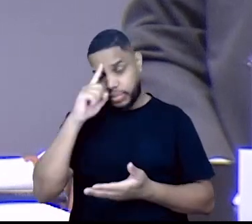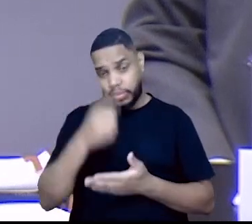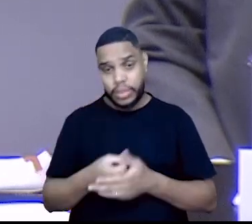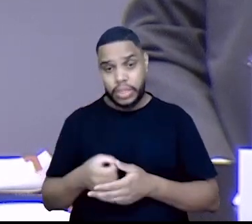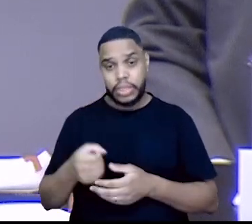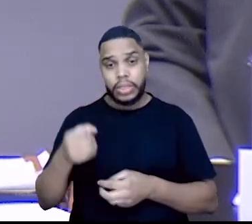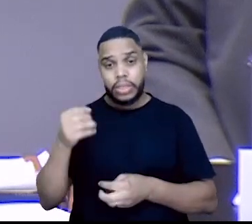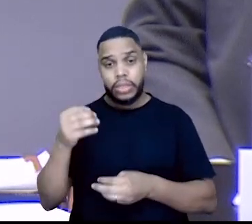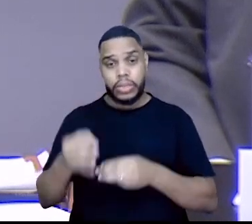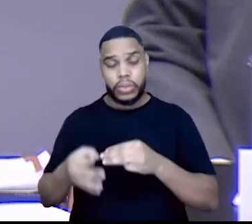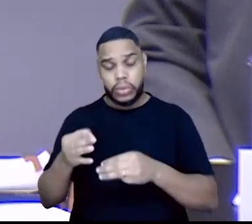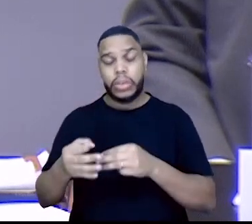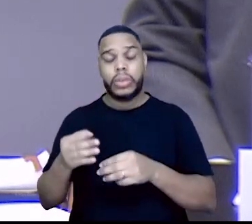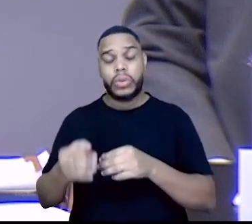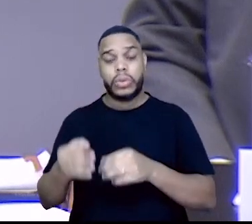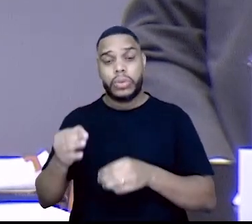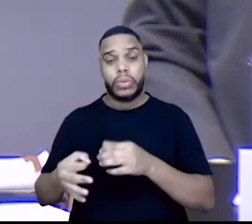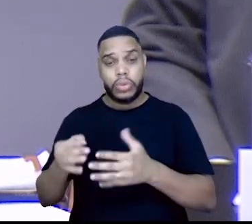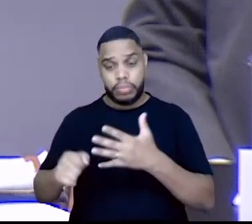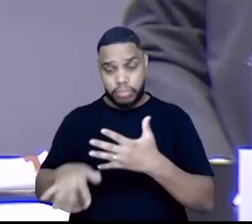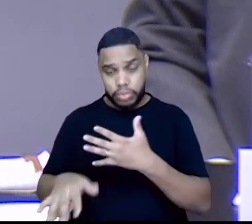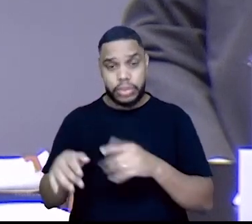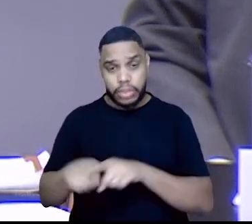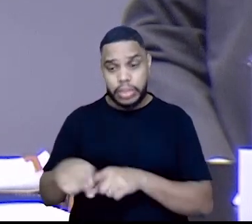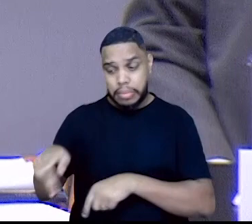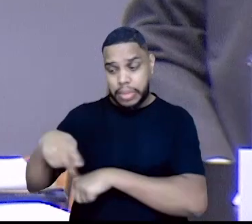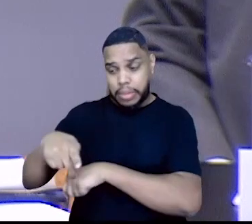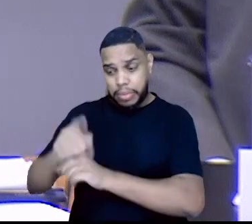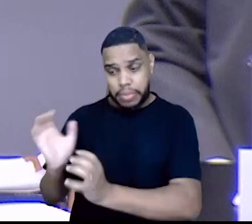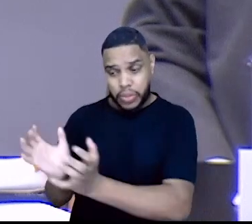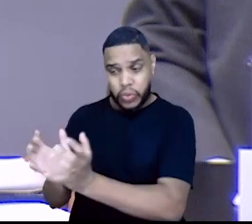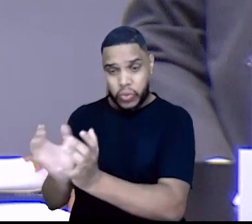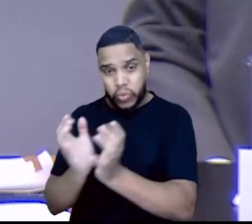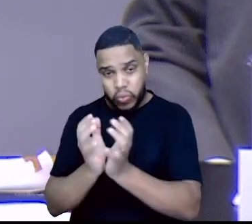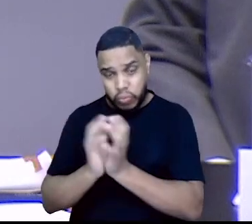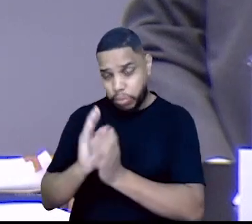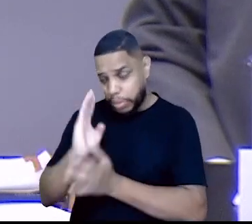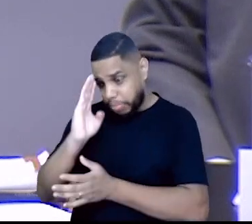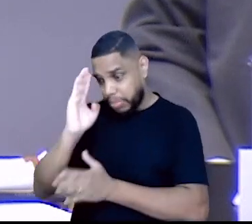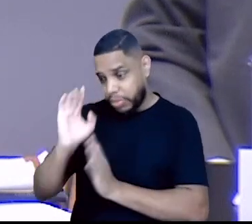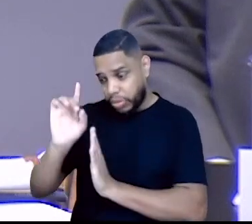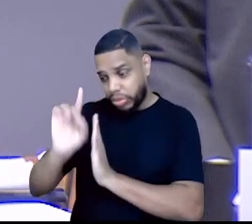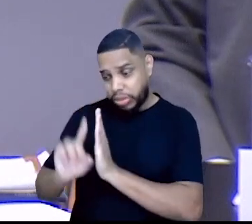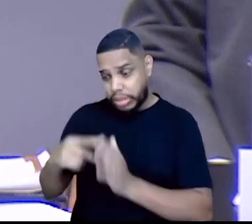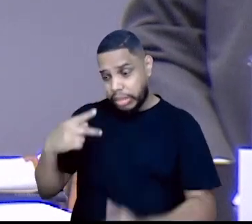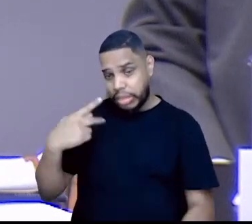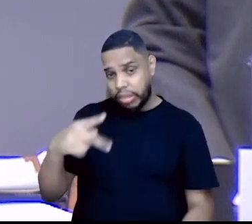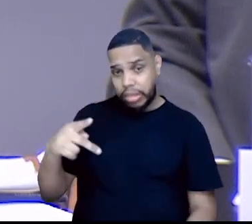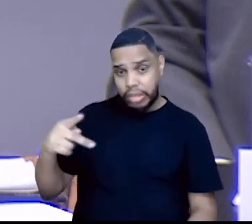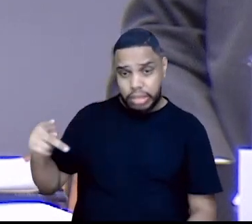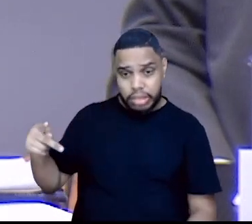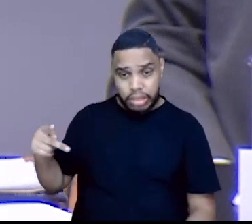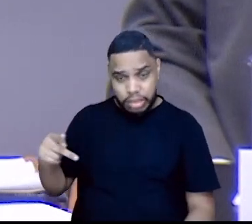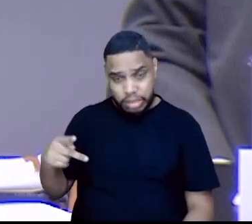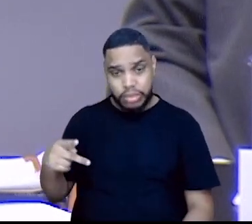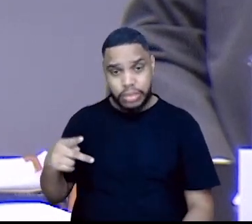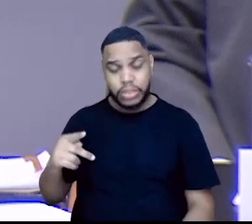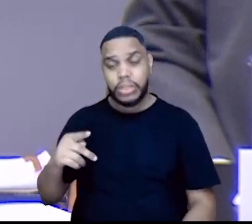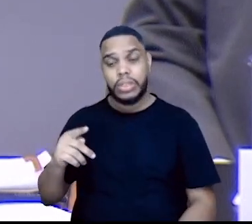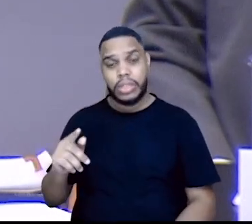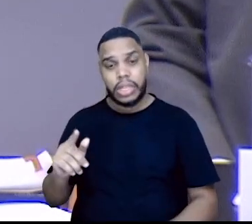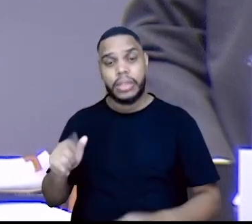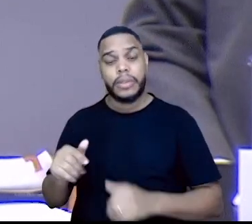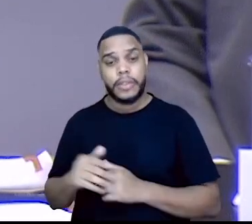jurisprudência. De modo que, nos países anglo-saxões, a principal fonte de direito não é exatamente a lei, mas